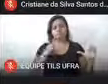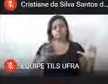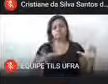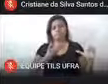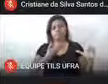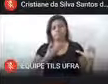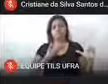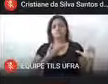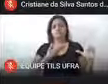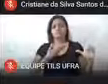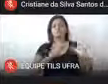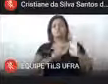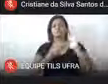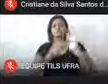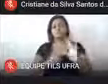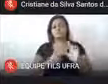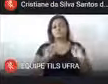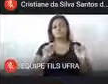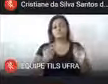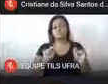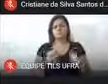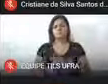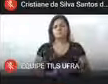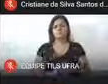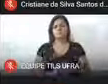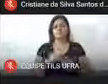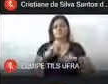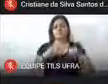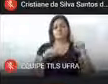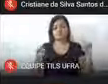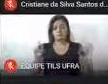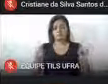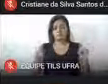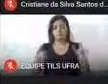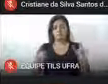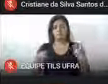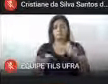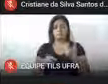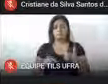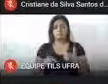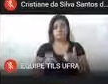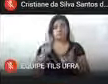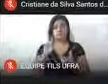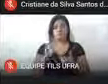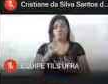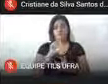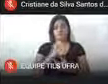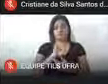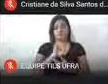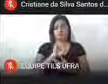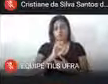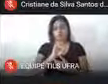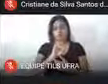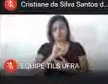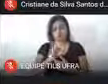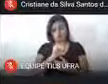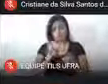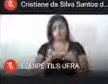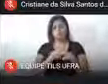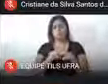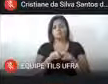1.2 evidencia que a abrangência das variantes de origem de amba no âmbito do espaço polidimensional